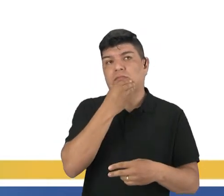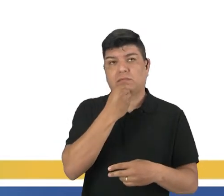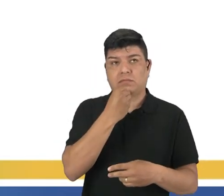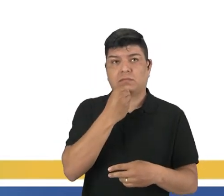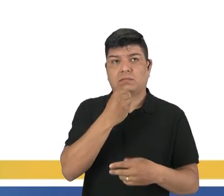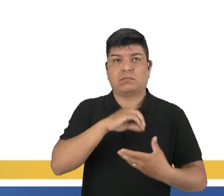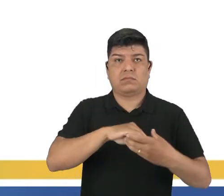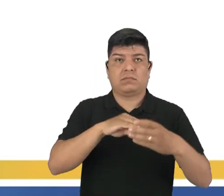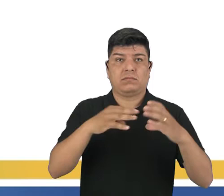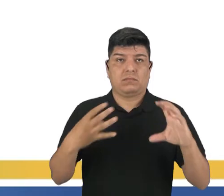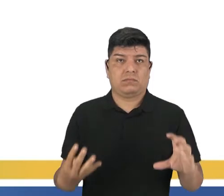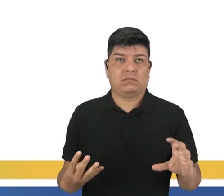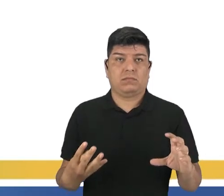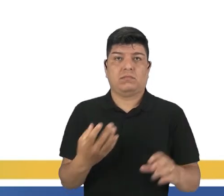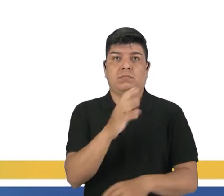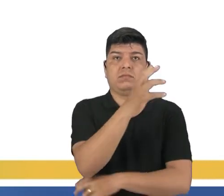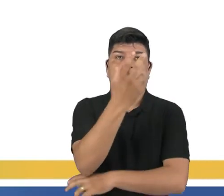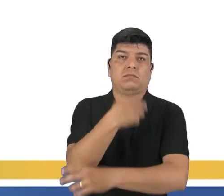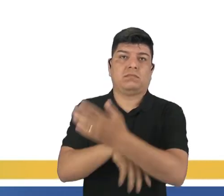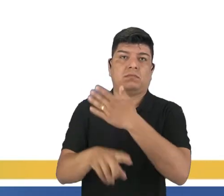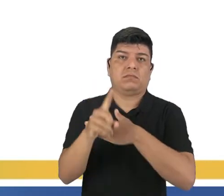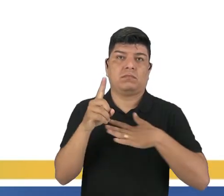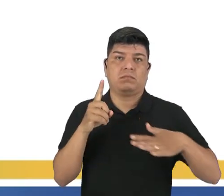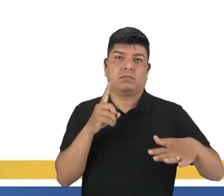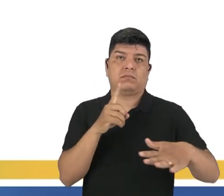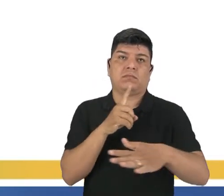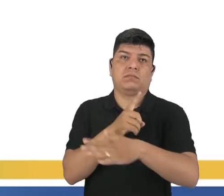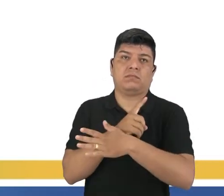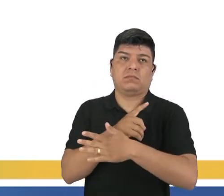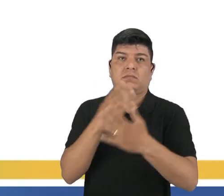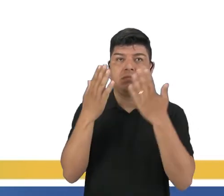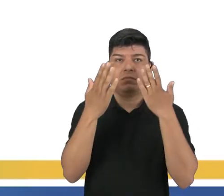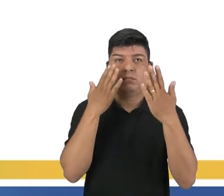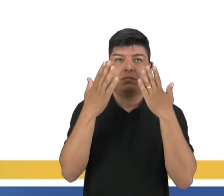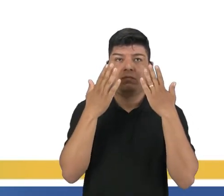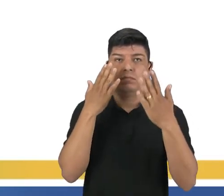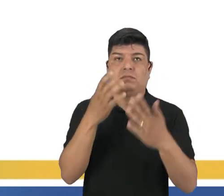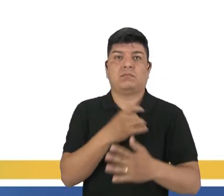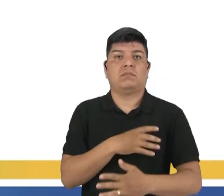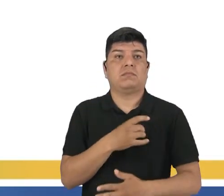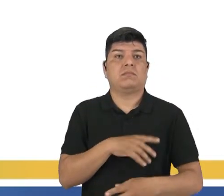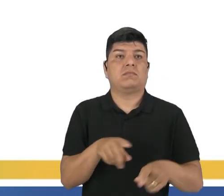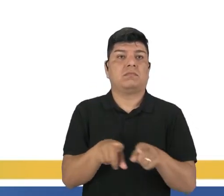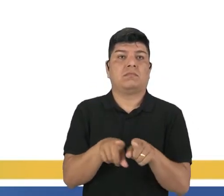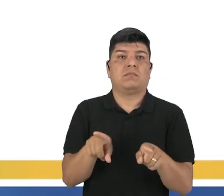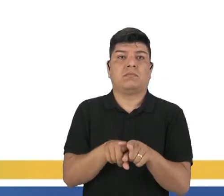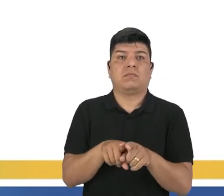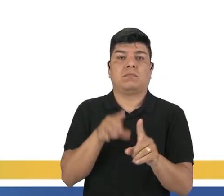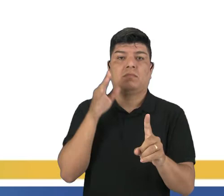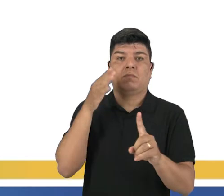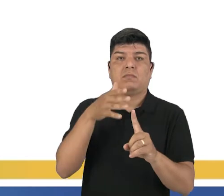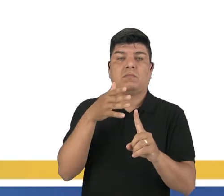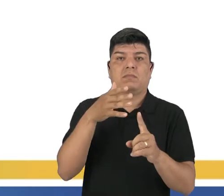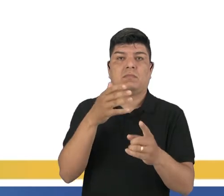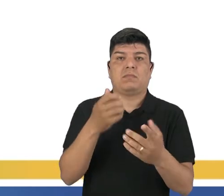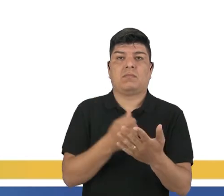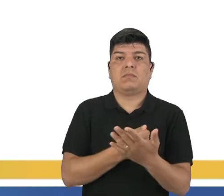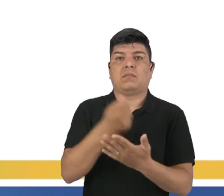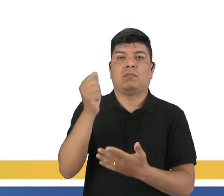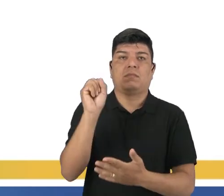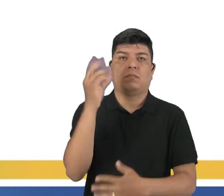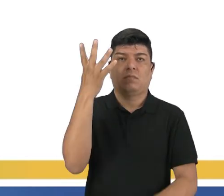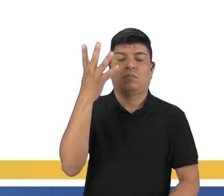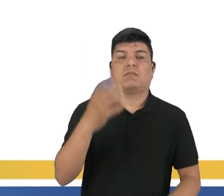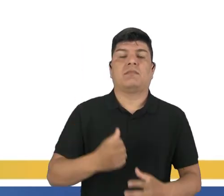Caracteriza a classe social, ambiente, tempo, época, clima psicológico ou suspense, dando a maior ou menor ênfase